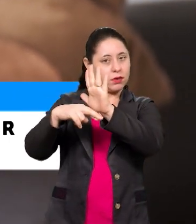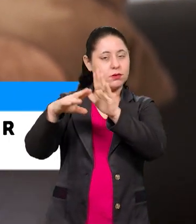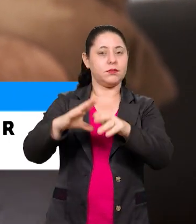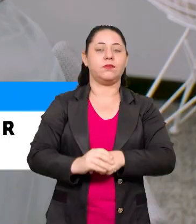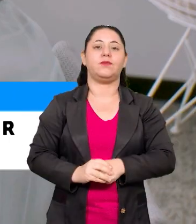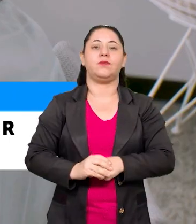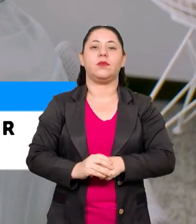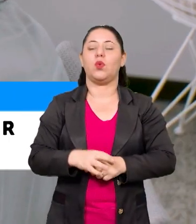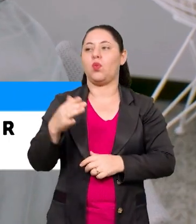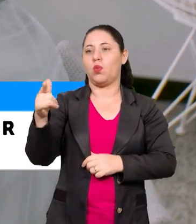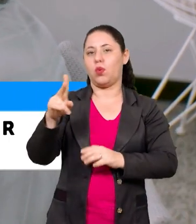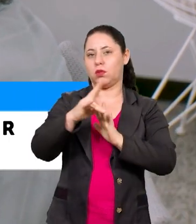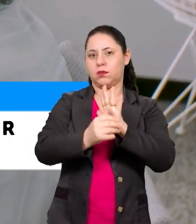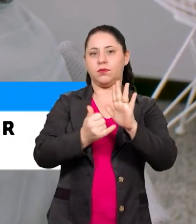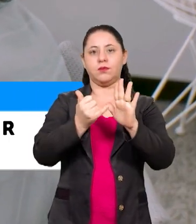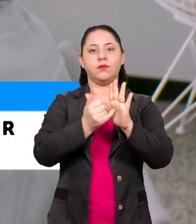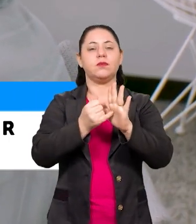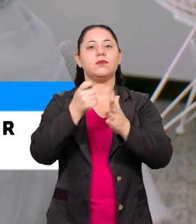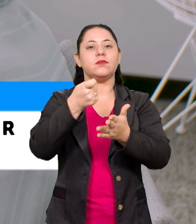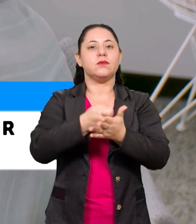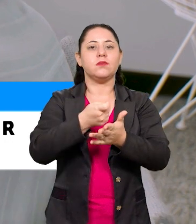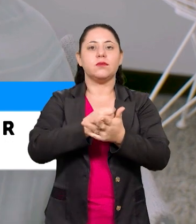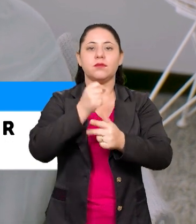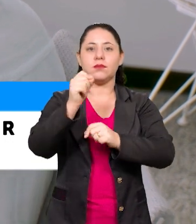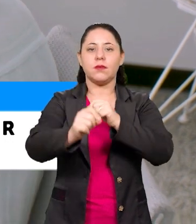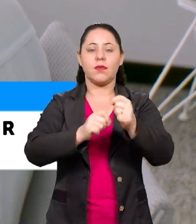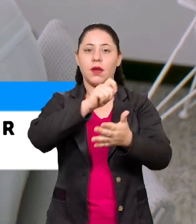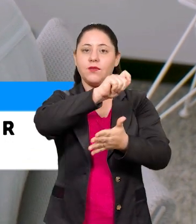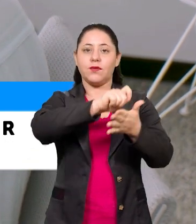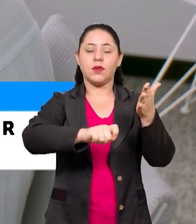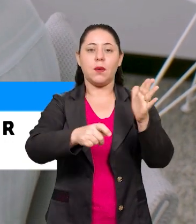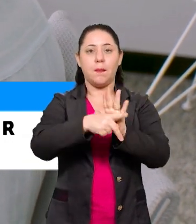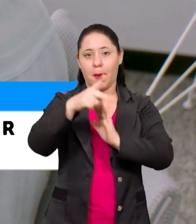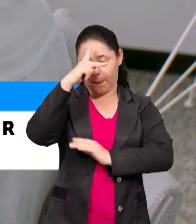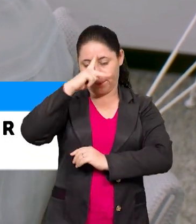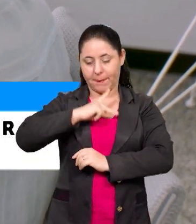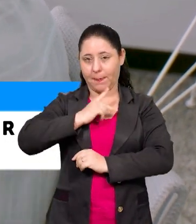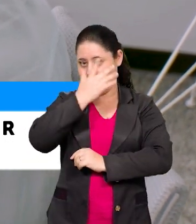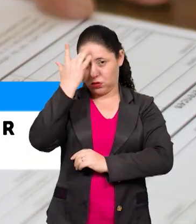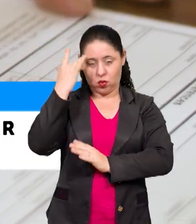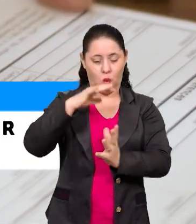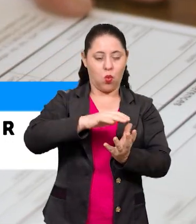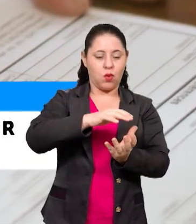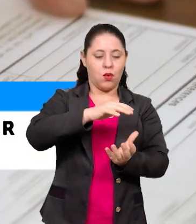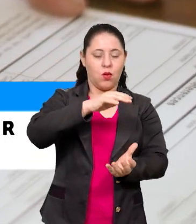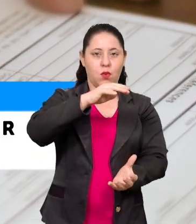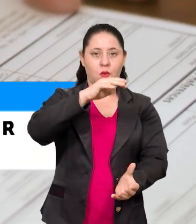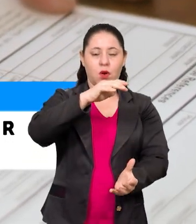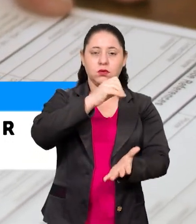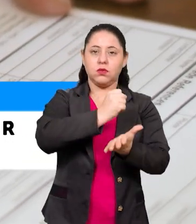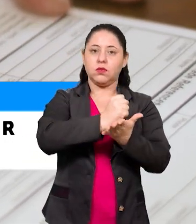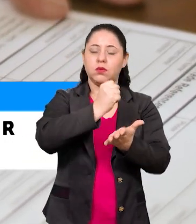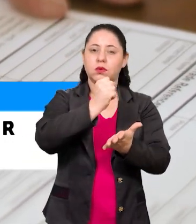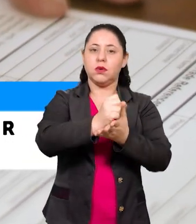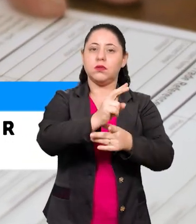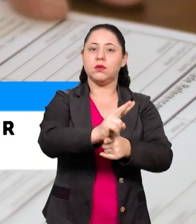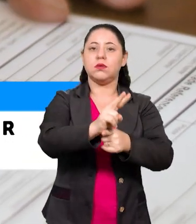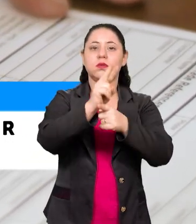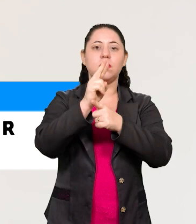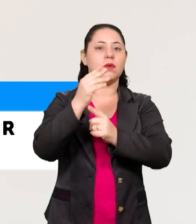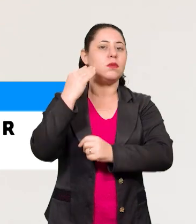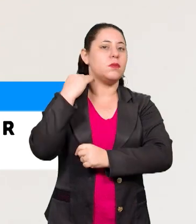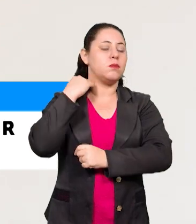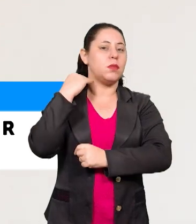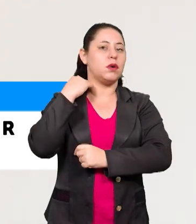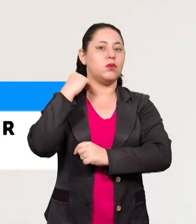norma. Já o outro projeto dispõe sobre a obrigatoriedade de assinatura física das pessoas idosas em contratos de